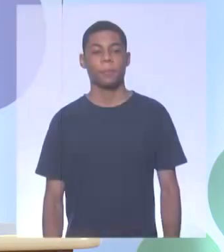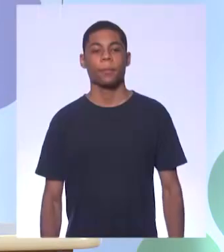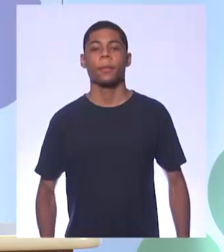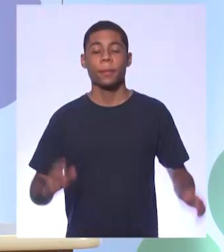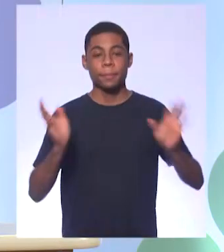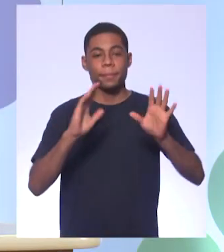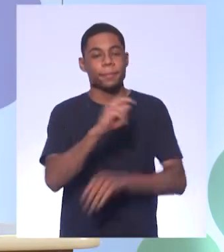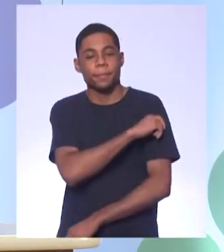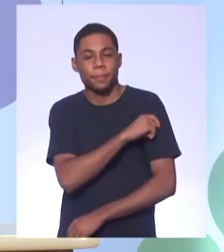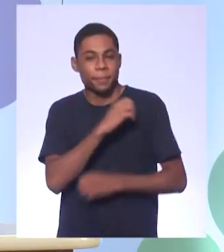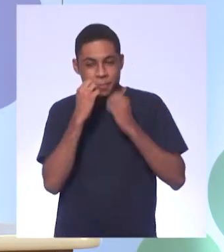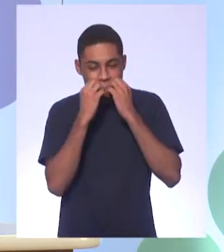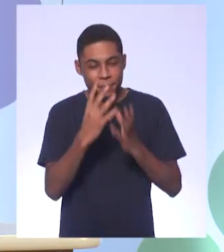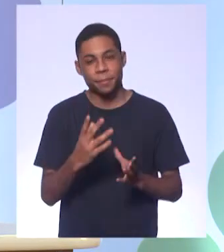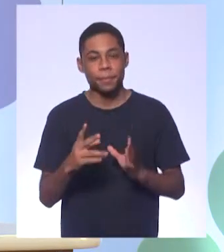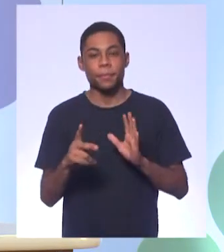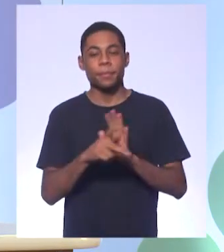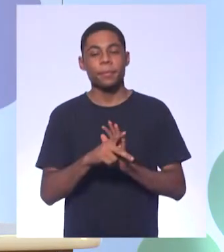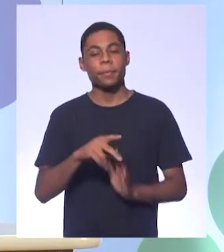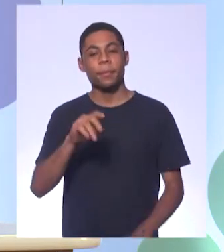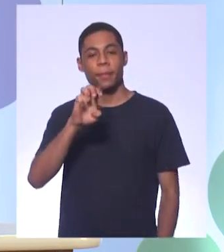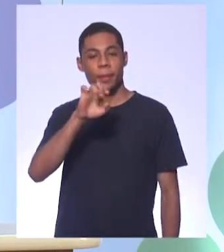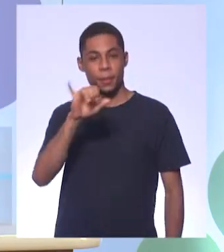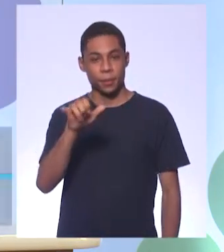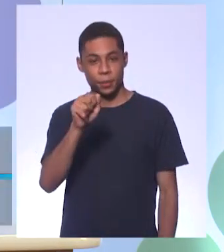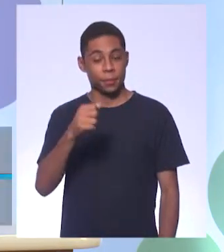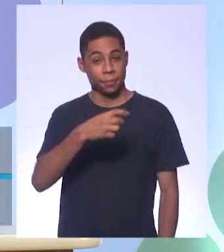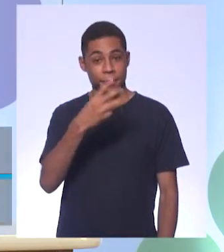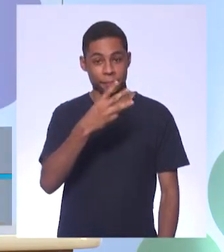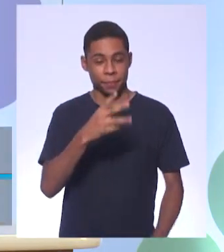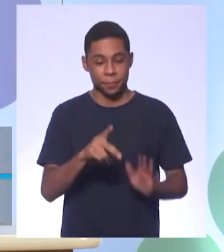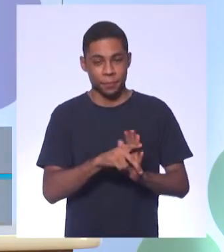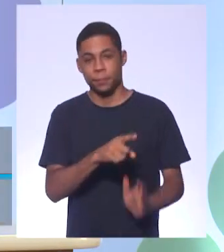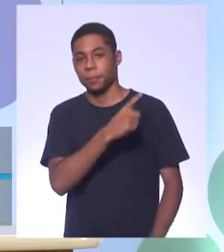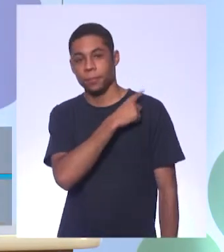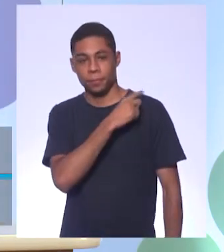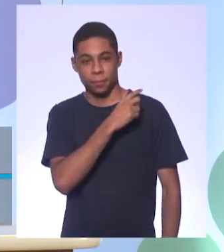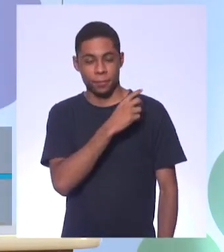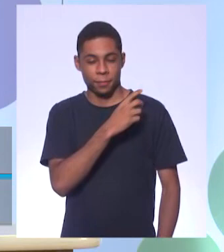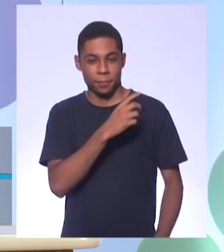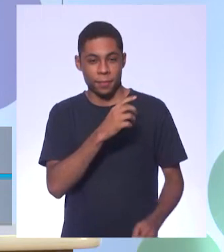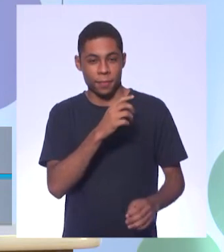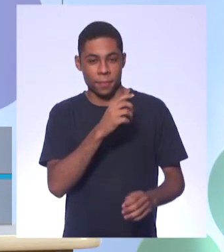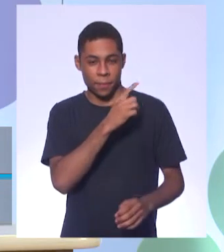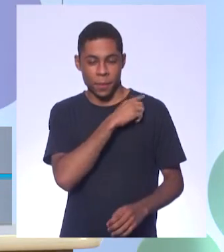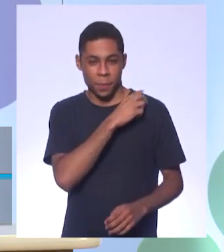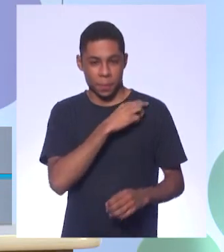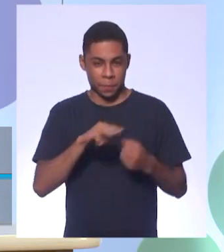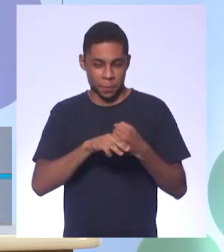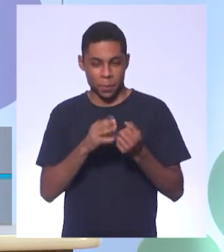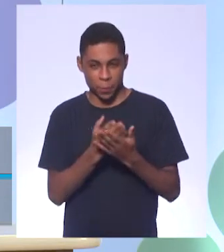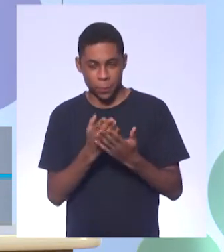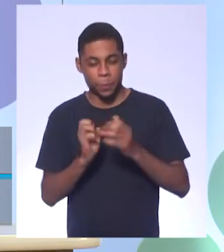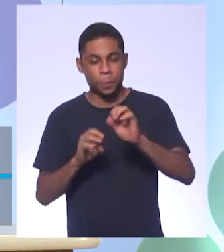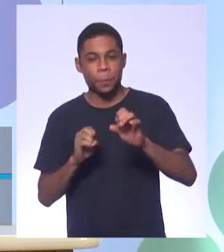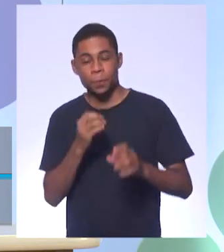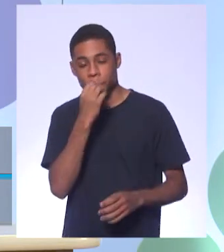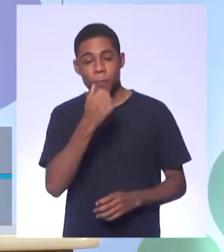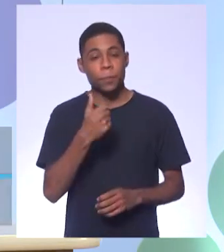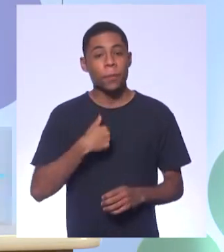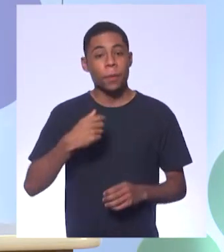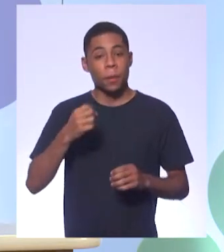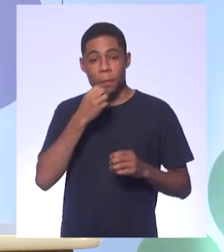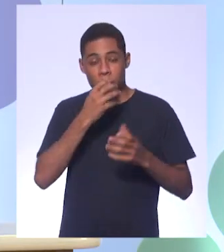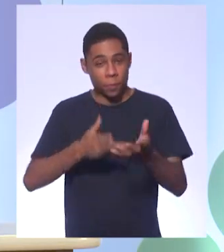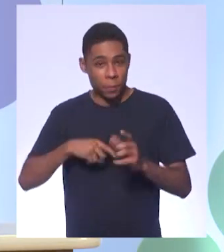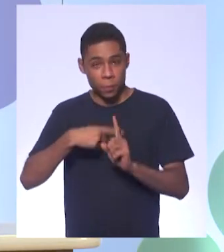Olá, estudantes do segundo termo da EJA do ensino médio, sejam bem-vindos a mais uma aula de geografia aqui no Centro de Mídias. Eu sou a